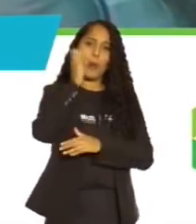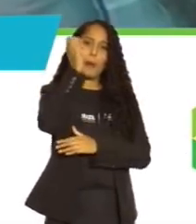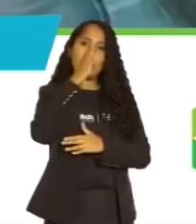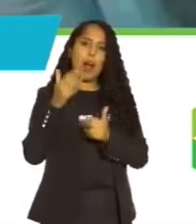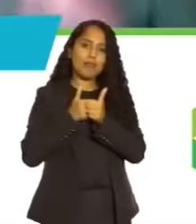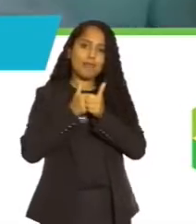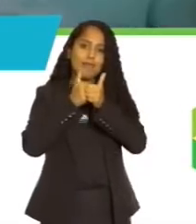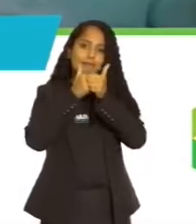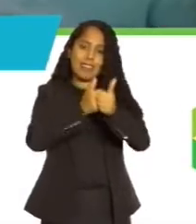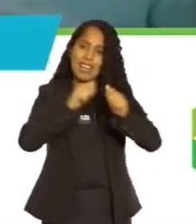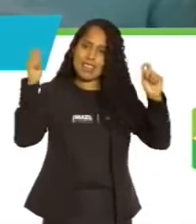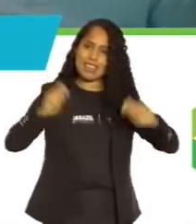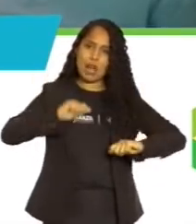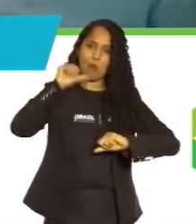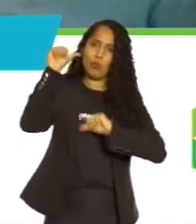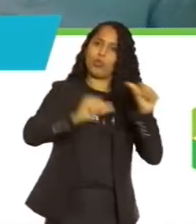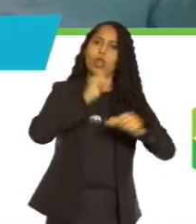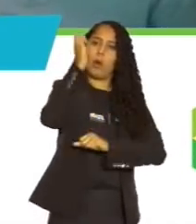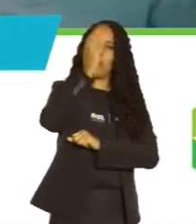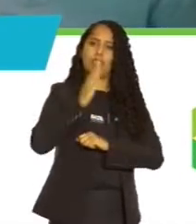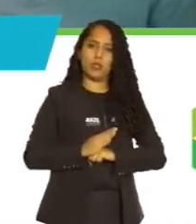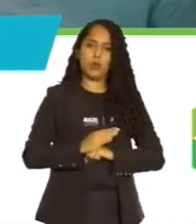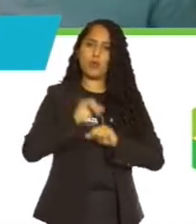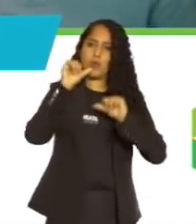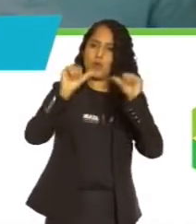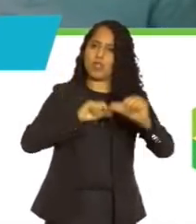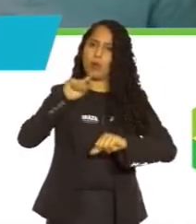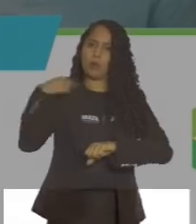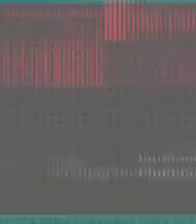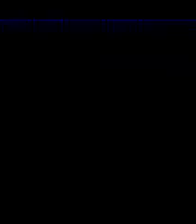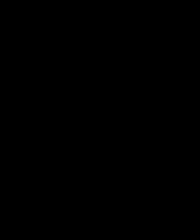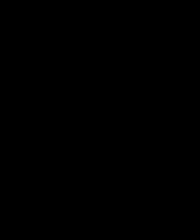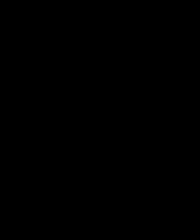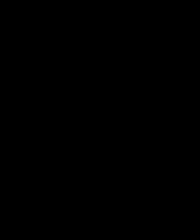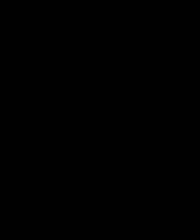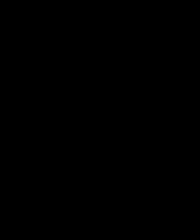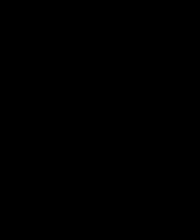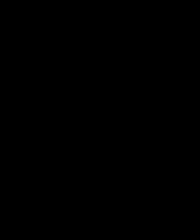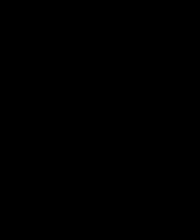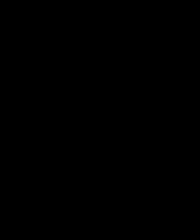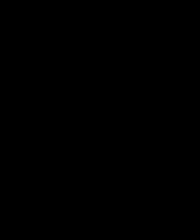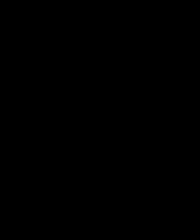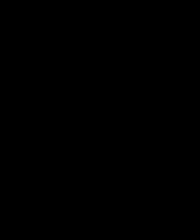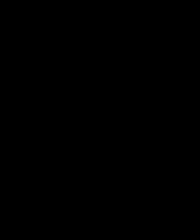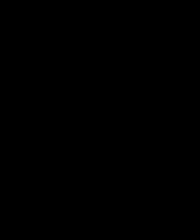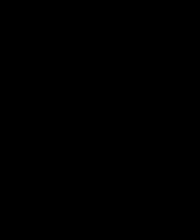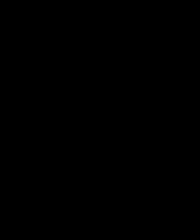Brasil e mudar definitivamente o nosso país. Muito obrigado. Uau.